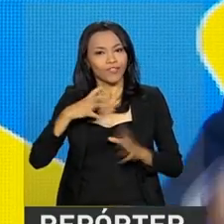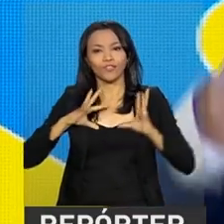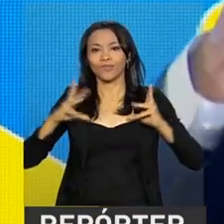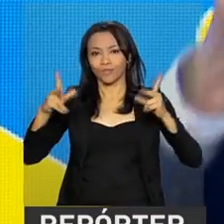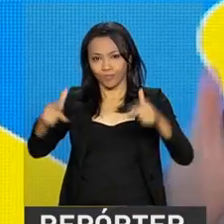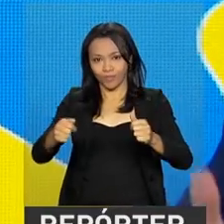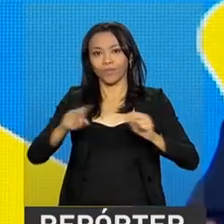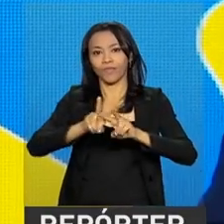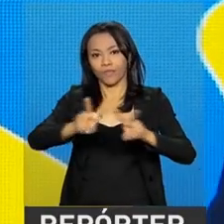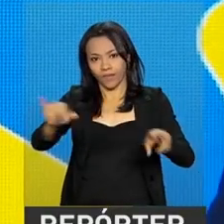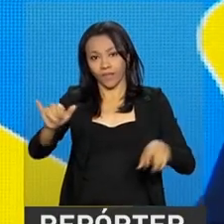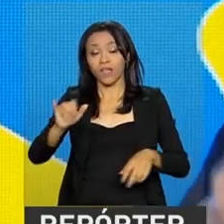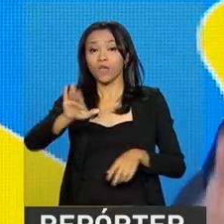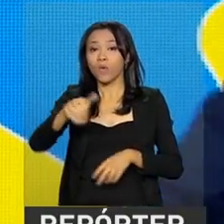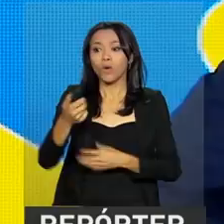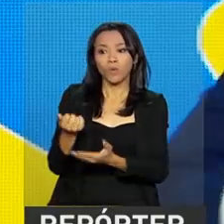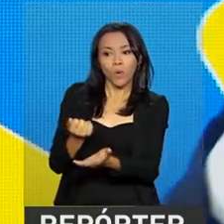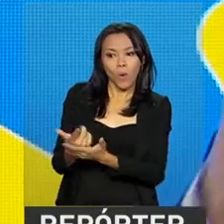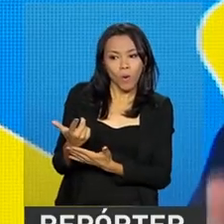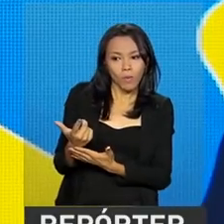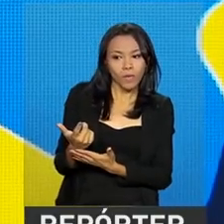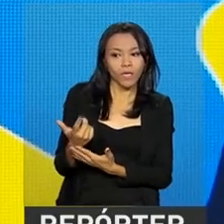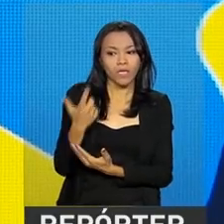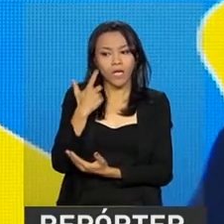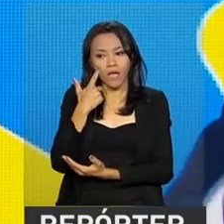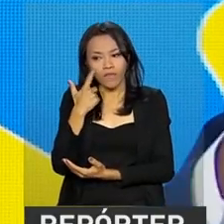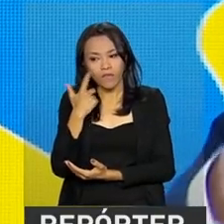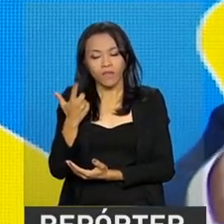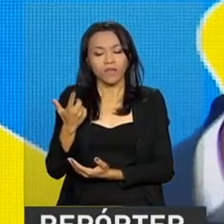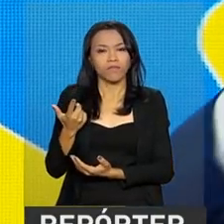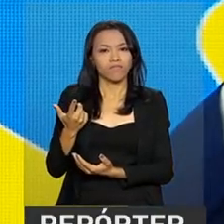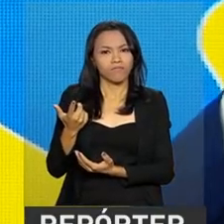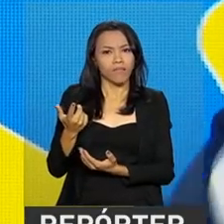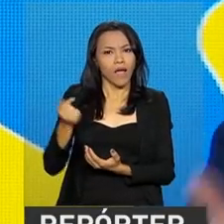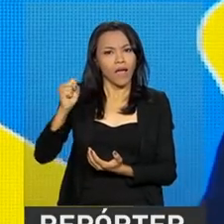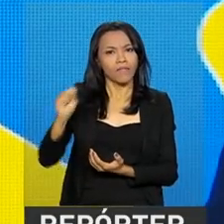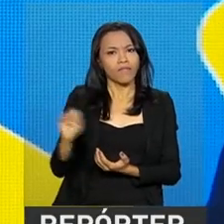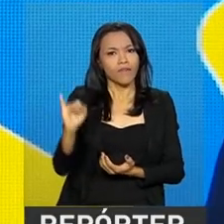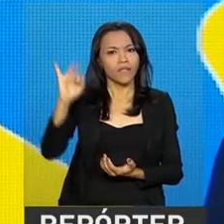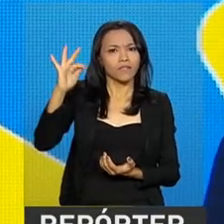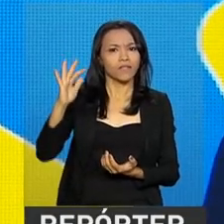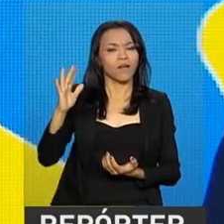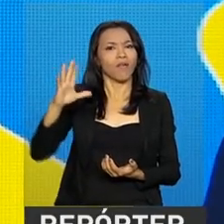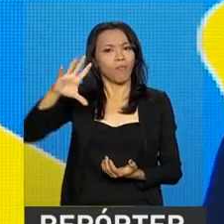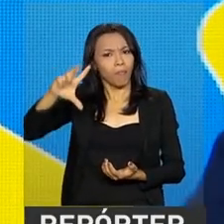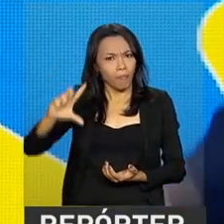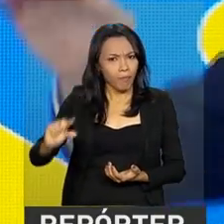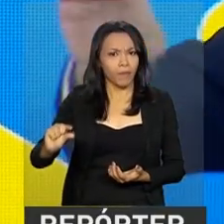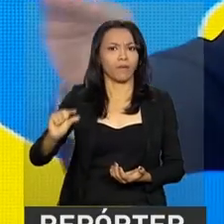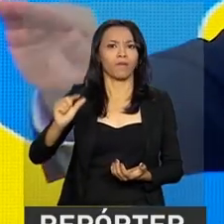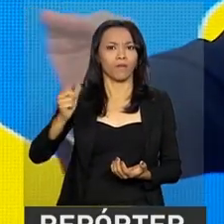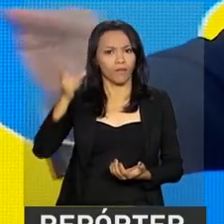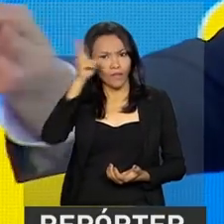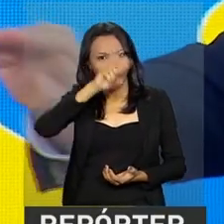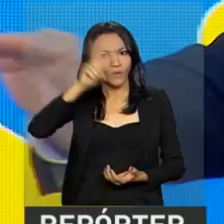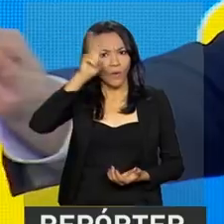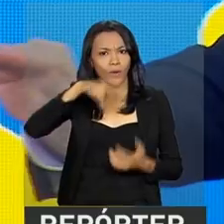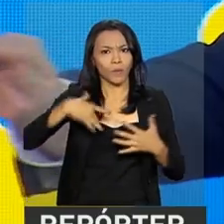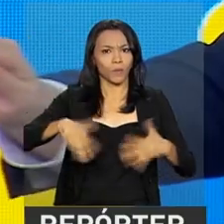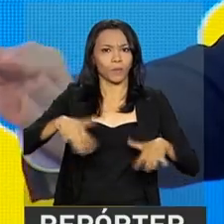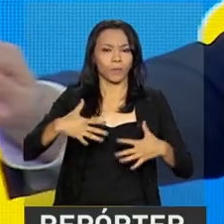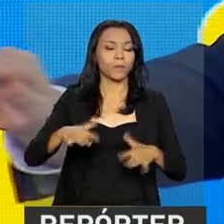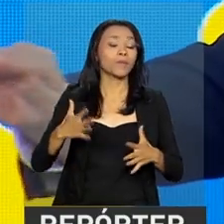quer dizer poder de compra do brasileiro médio já cresce a inflação estava mais baixas da história geral